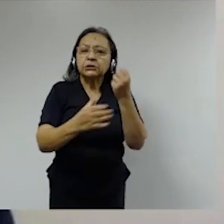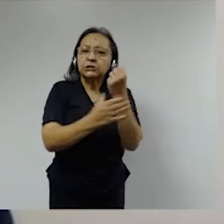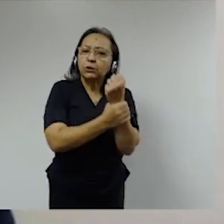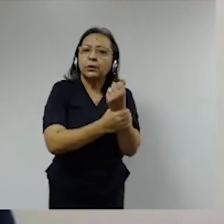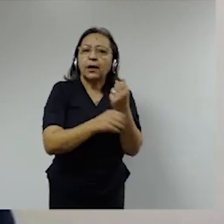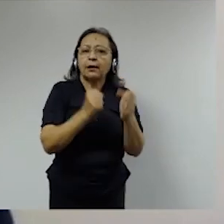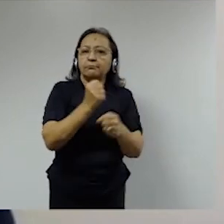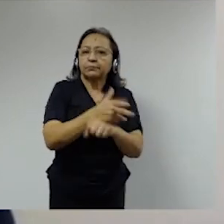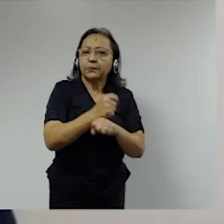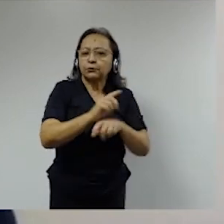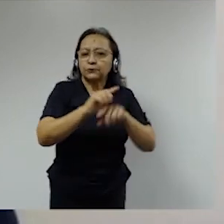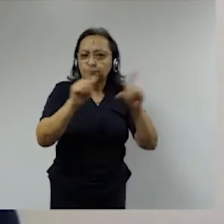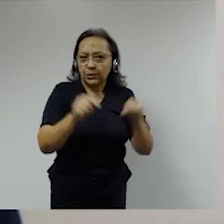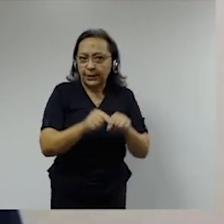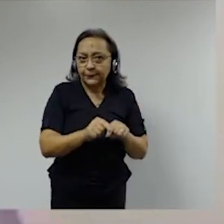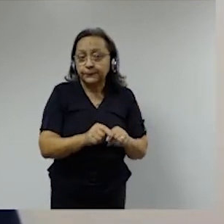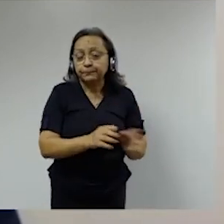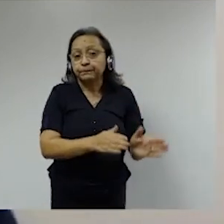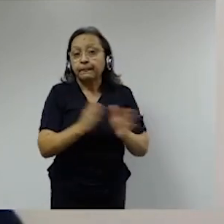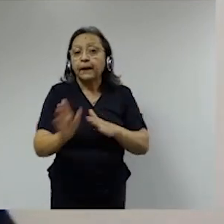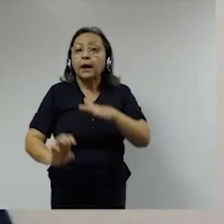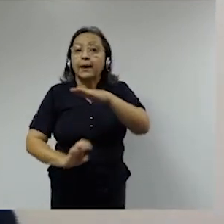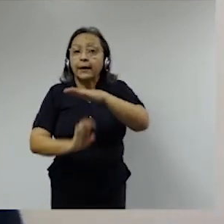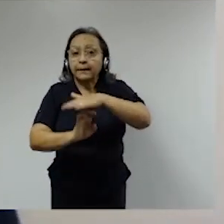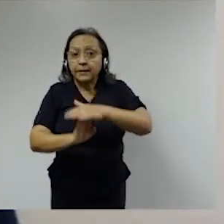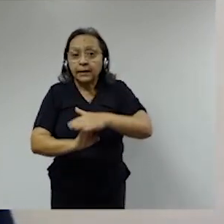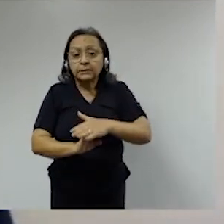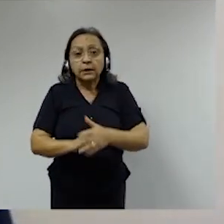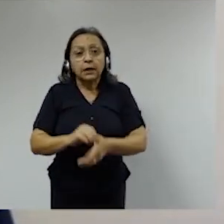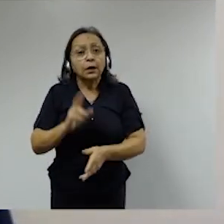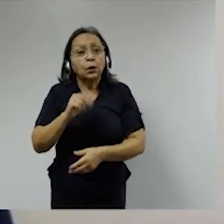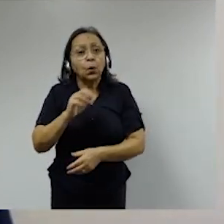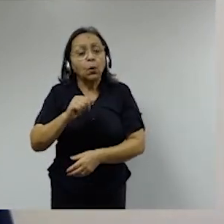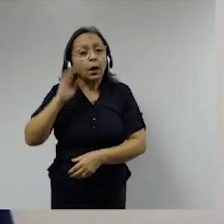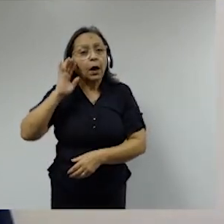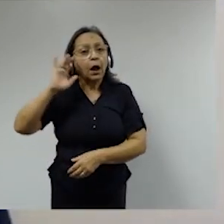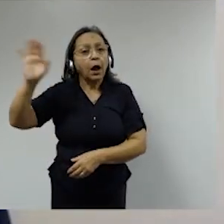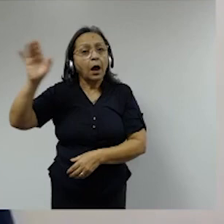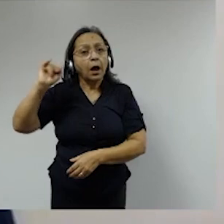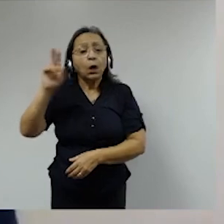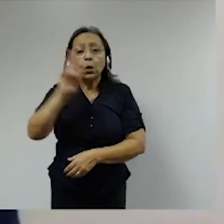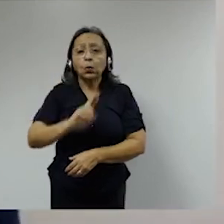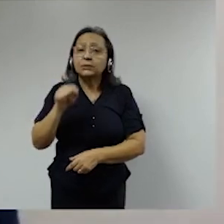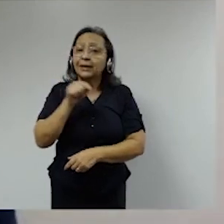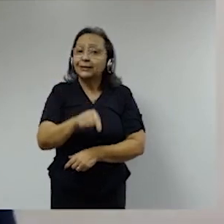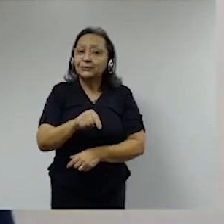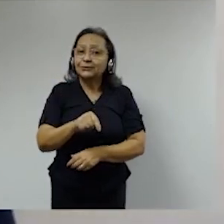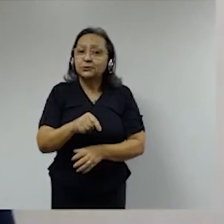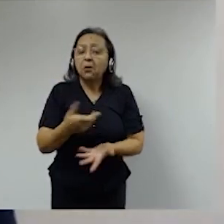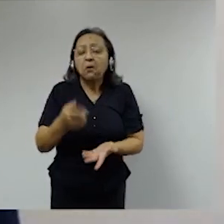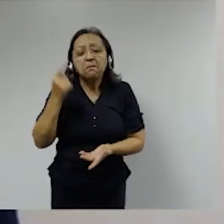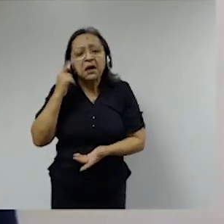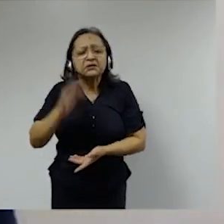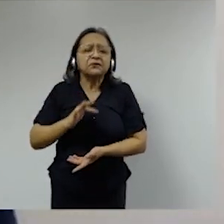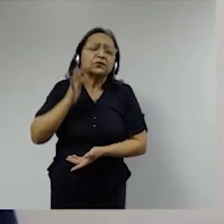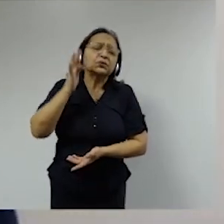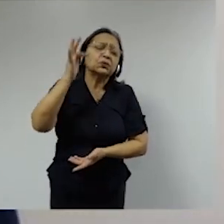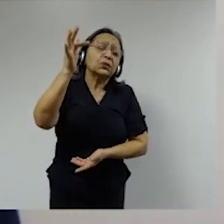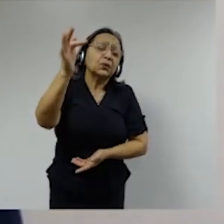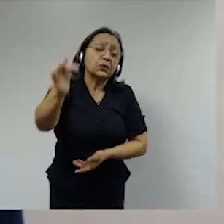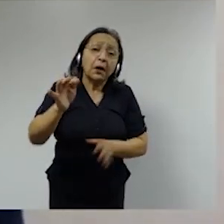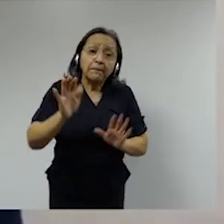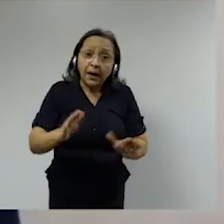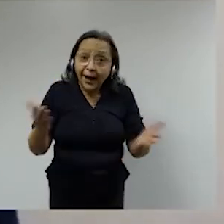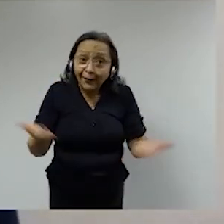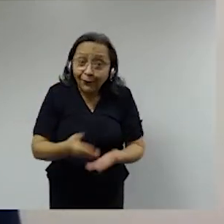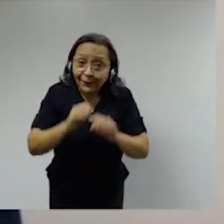empregos a elas vinculados. Empresas que não imaginavam se utilizar de tal expediente ou somente fazê-lo no futuro próximo remoto.